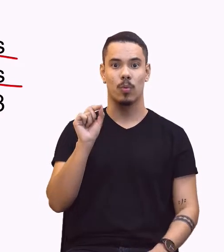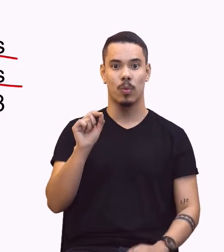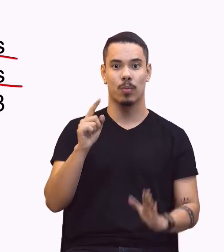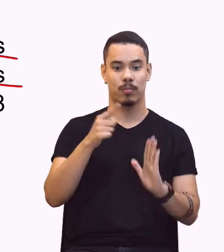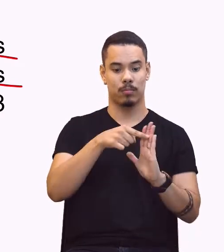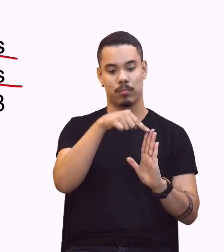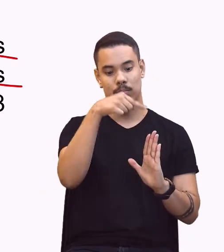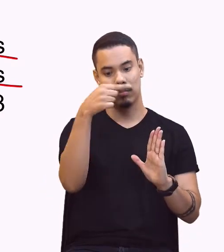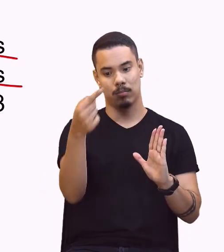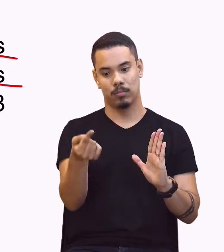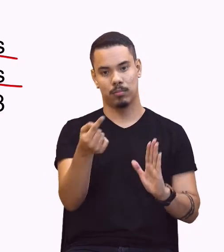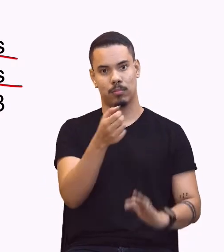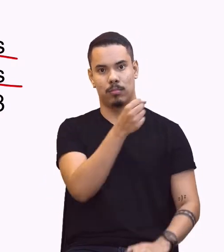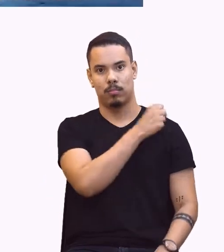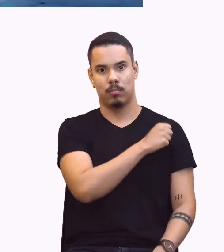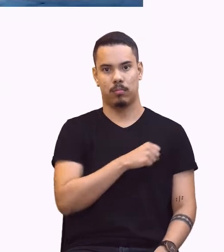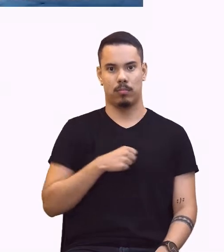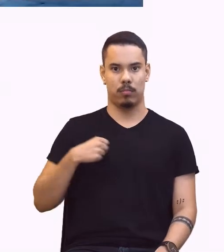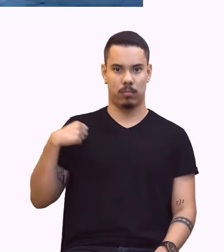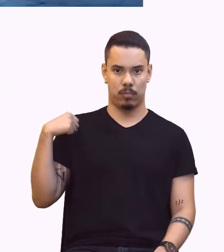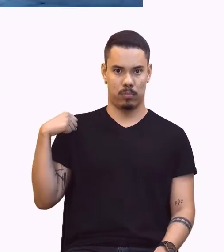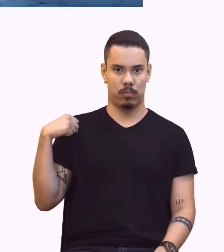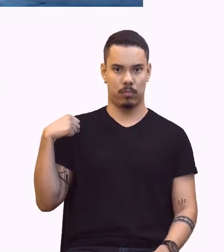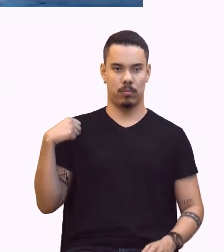pós-socrático, depois de Sócrates.